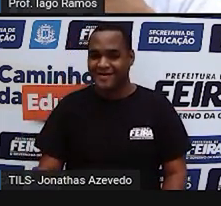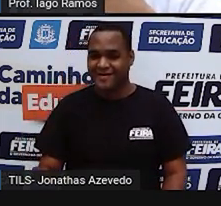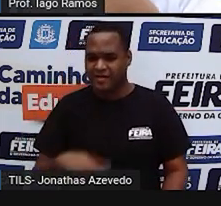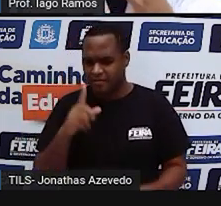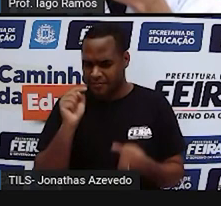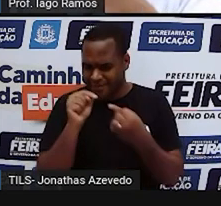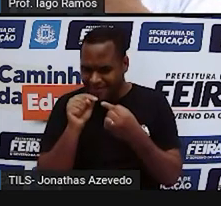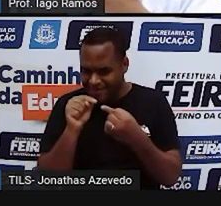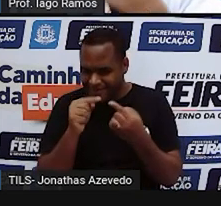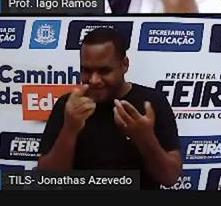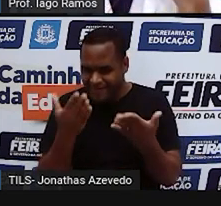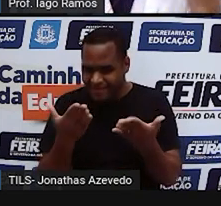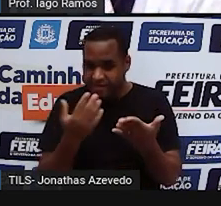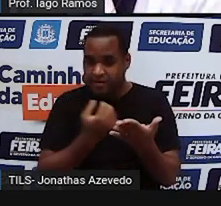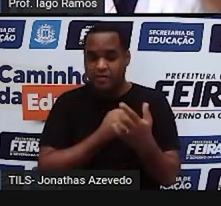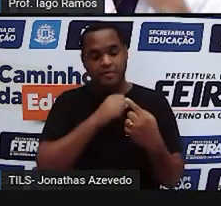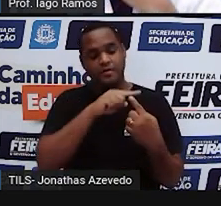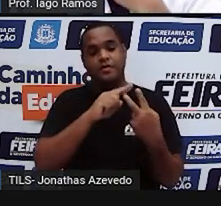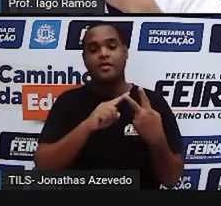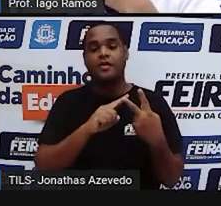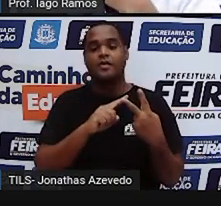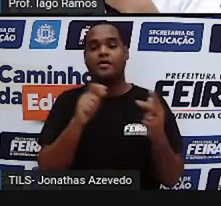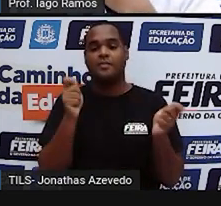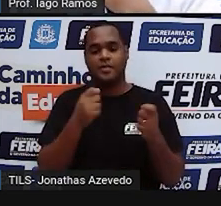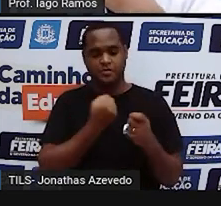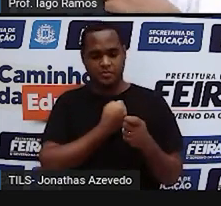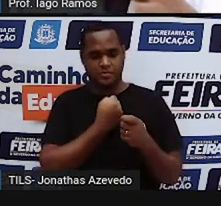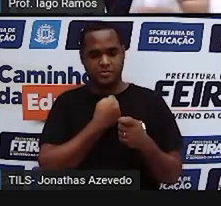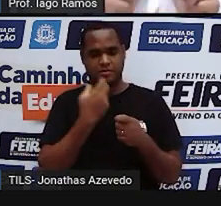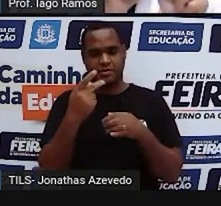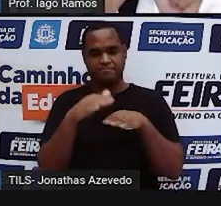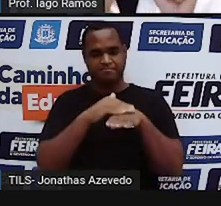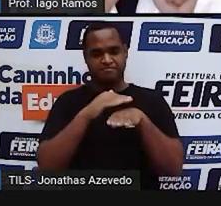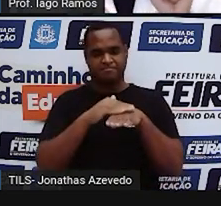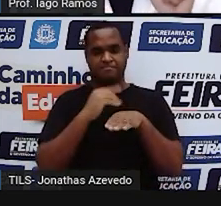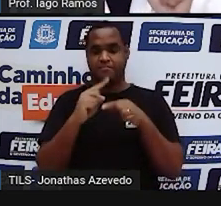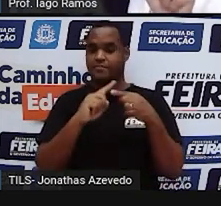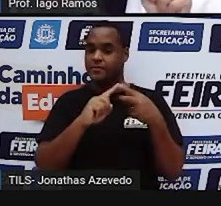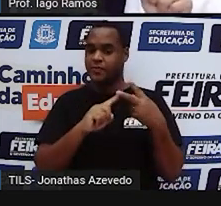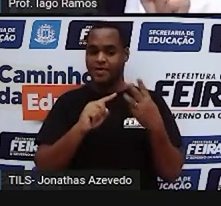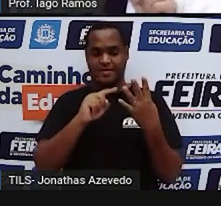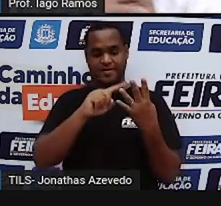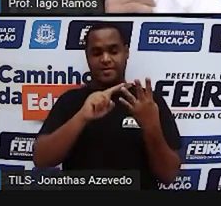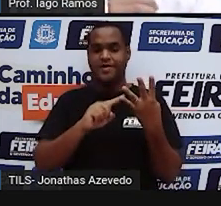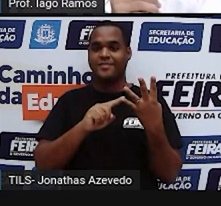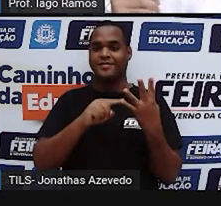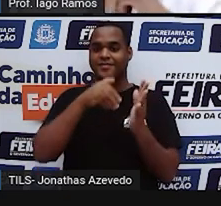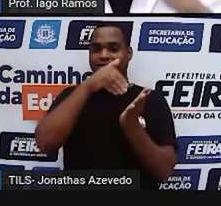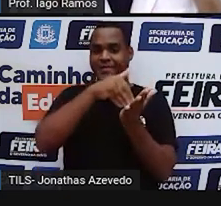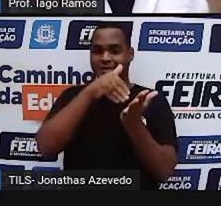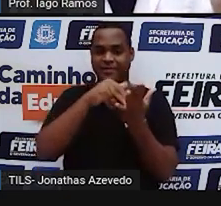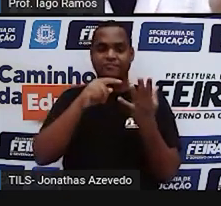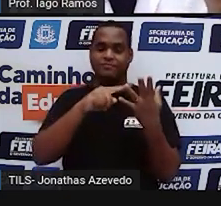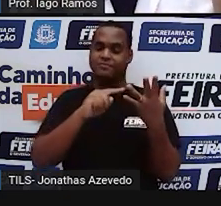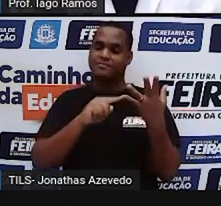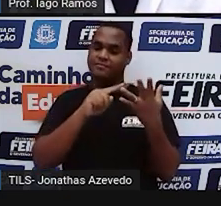confere os dois primeiros forma o nº do seu calçado os dois últimos